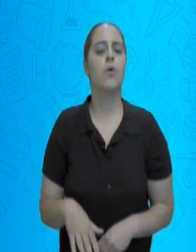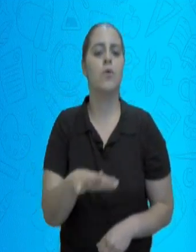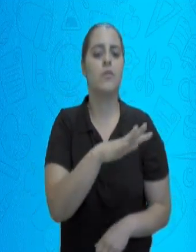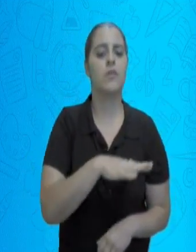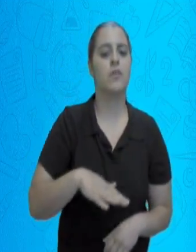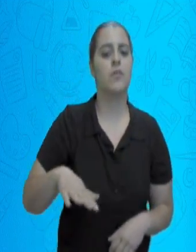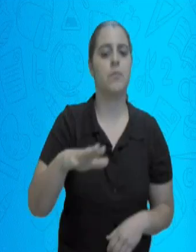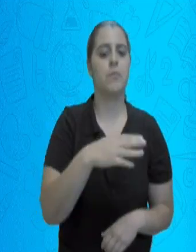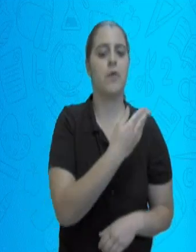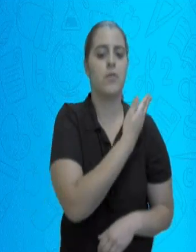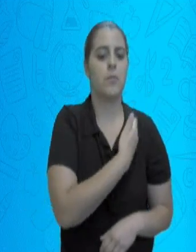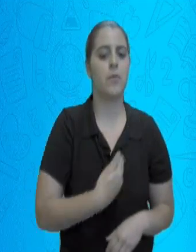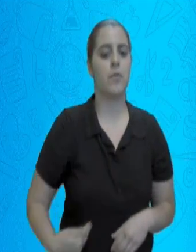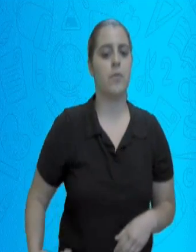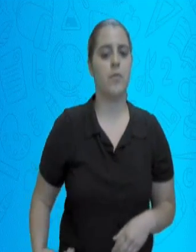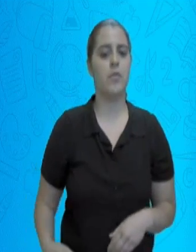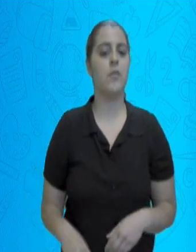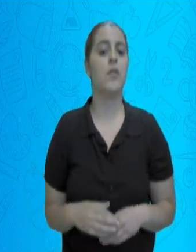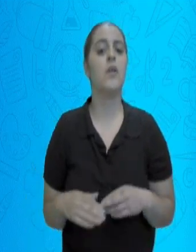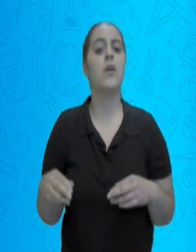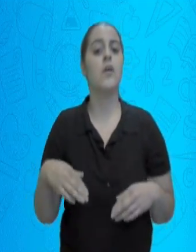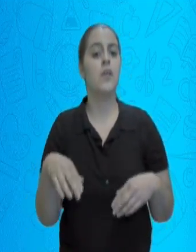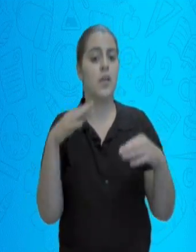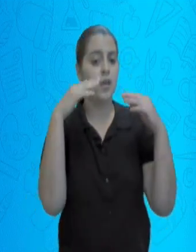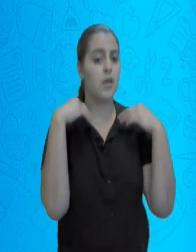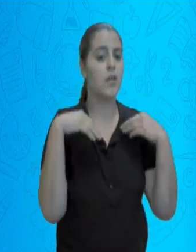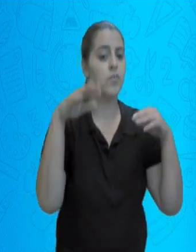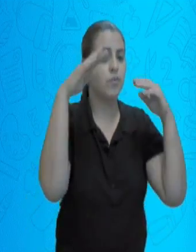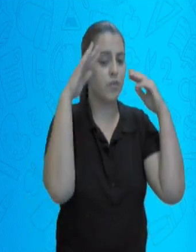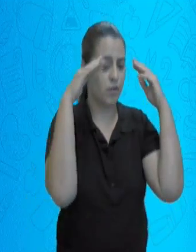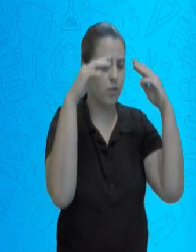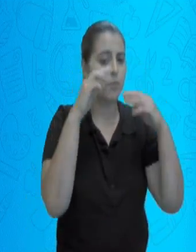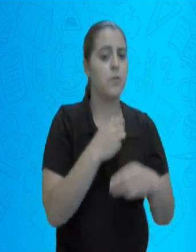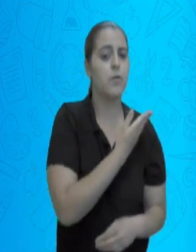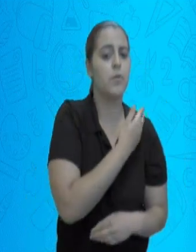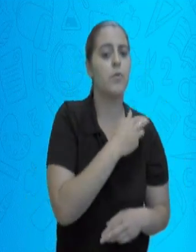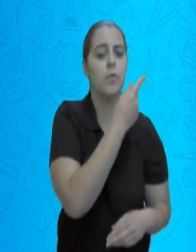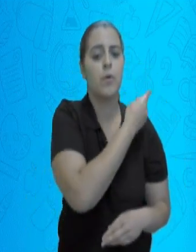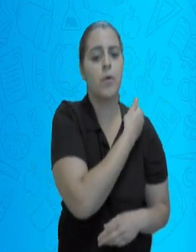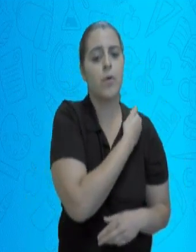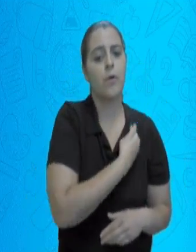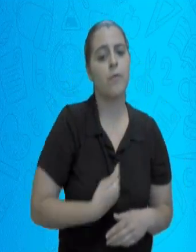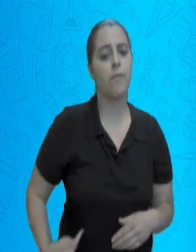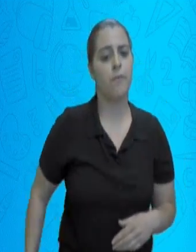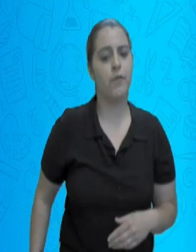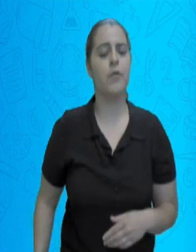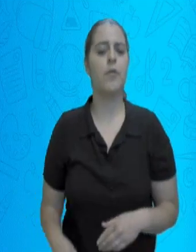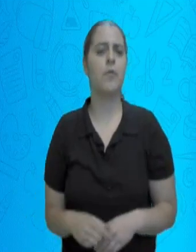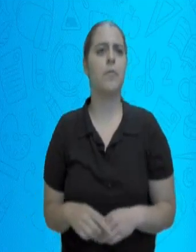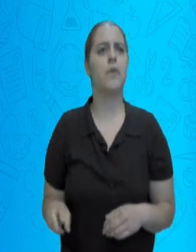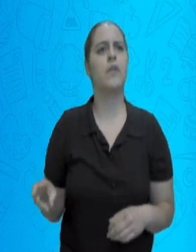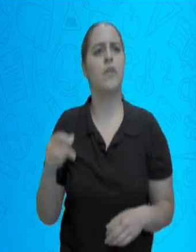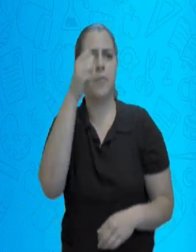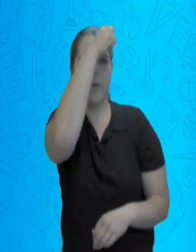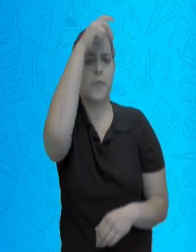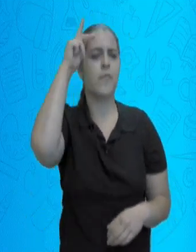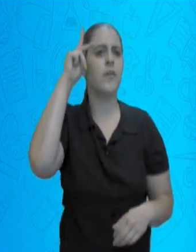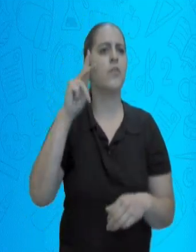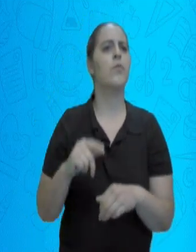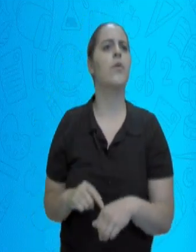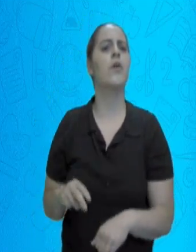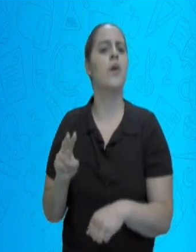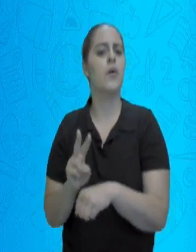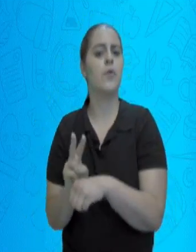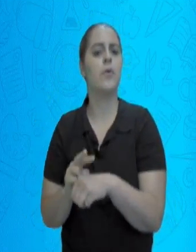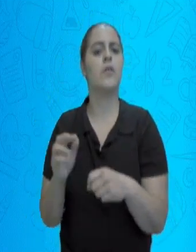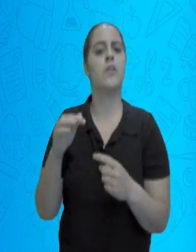espaços públicos são de responsabilidade do governo, como a gente falou. As prefeituras, por exemplo, cuidam